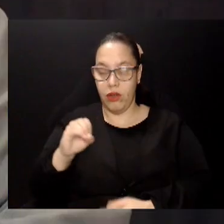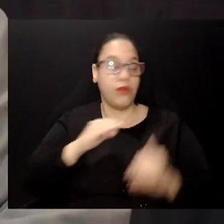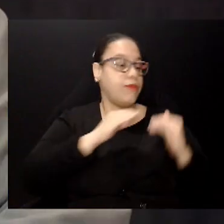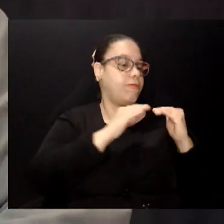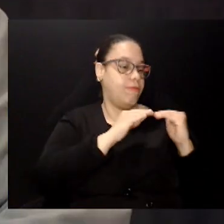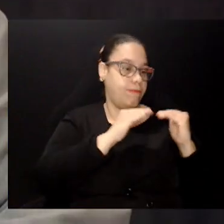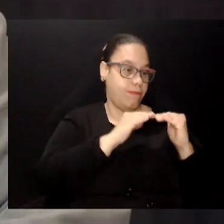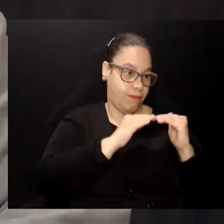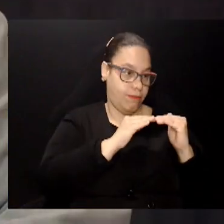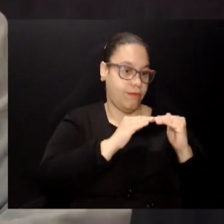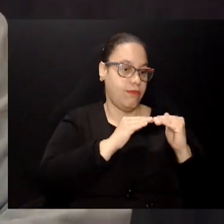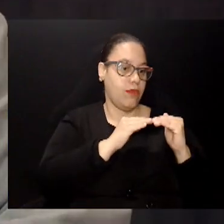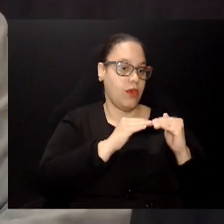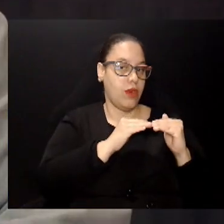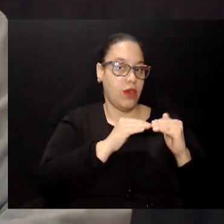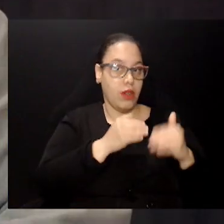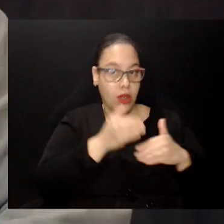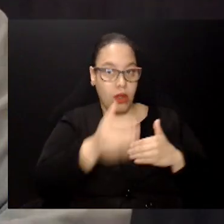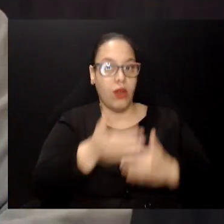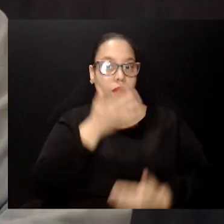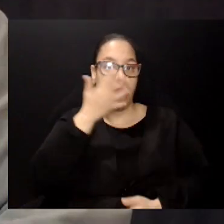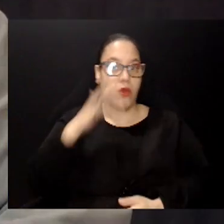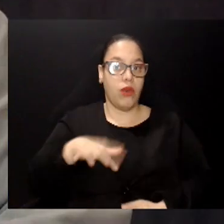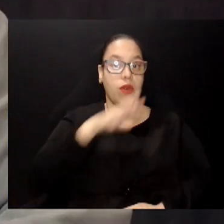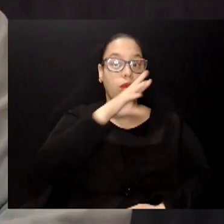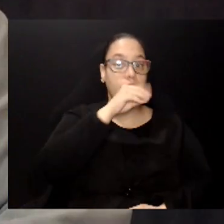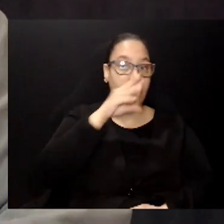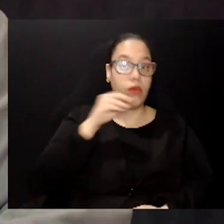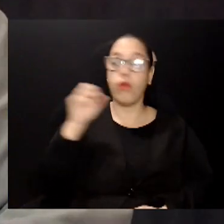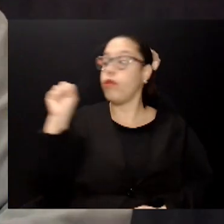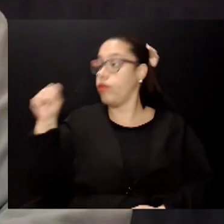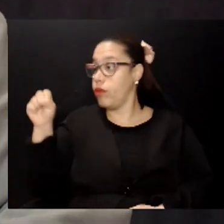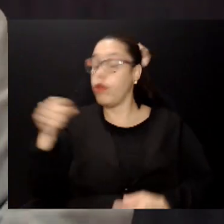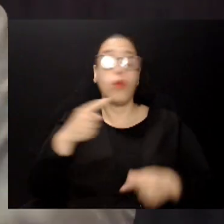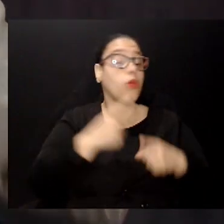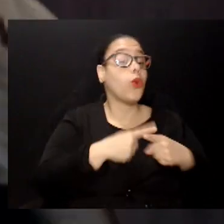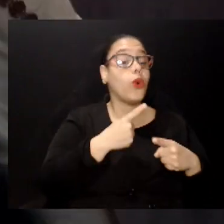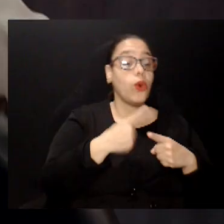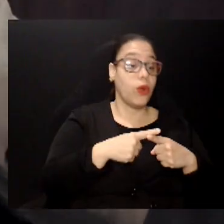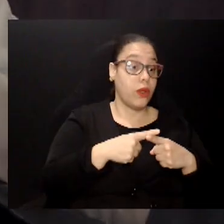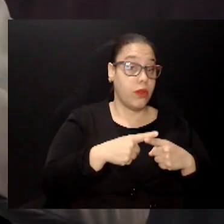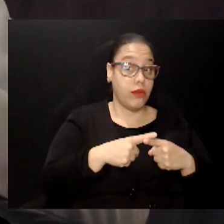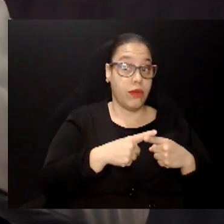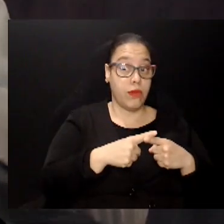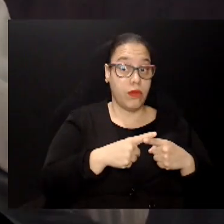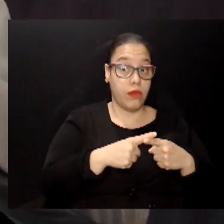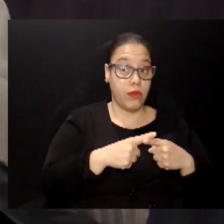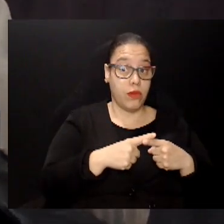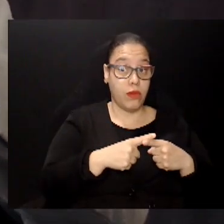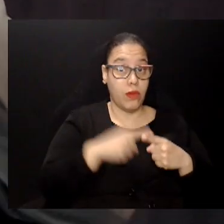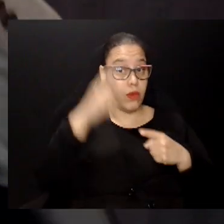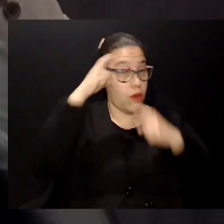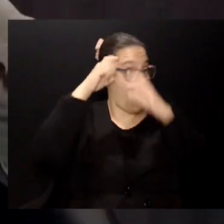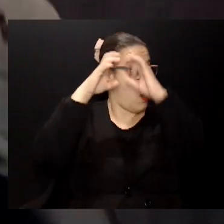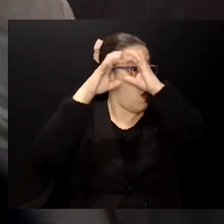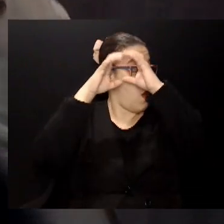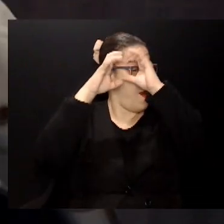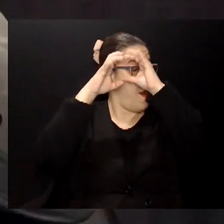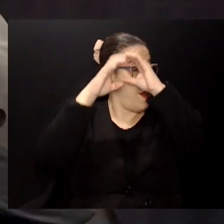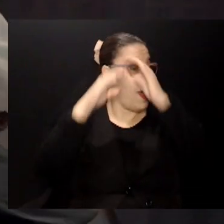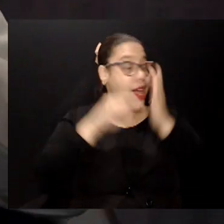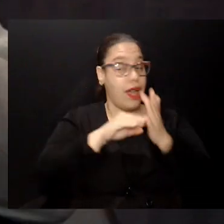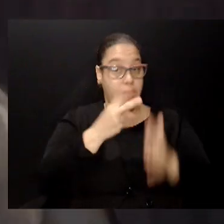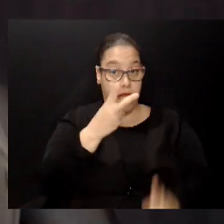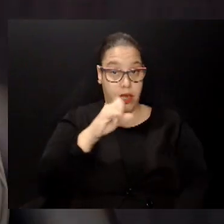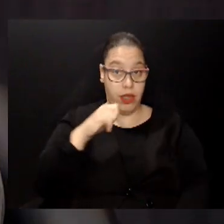passar um pouco da criança para o adolescente, assim, Sim, né? isso. Porque assim, a gente tem um cérebro em formação até os 25 anos, assim, nosso córtex pré-frontal